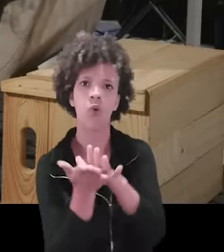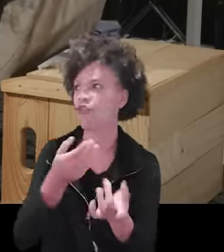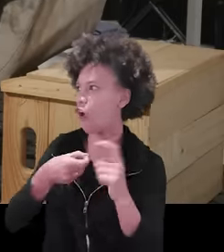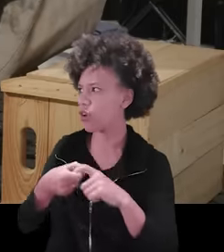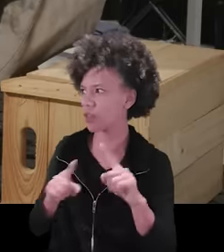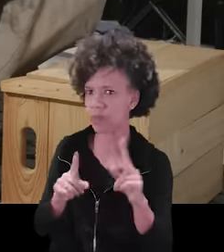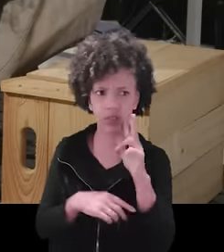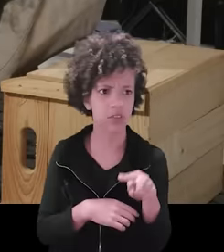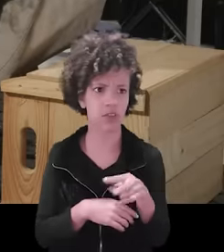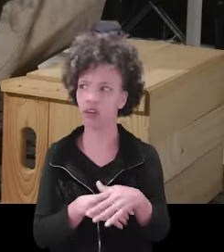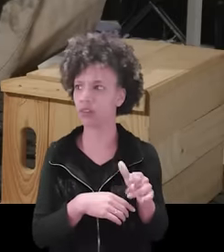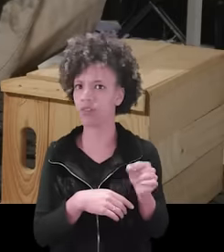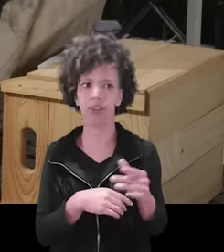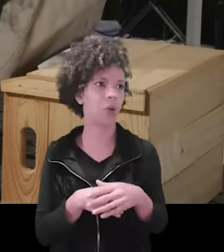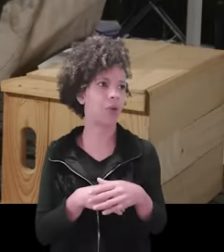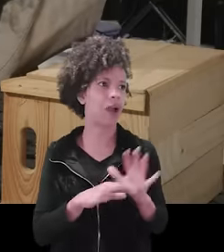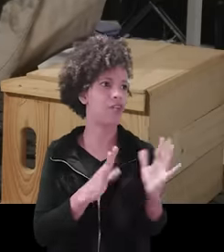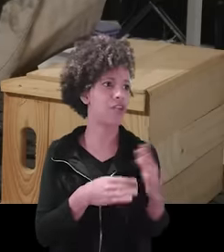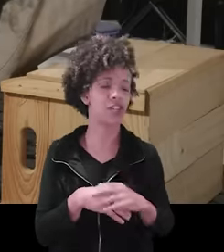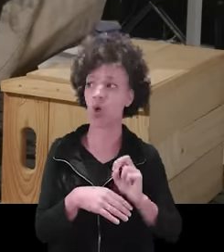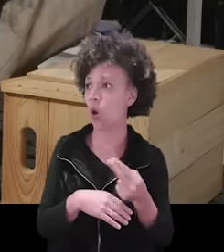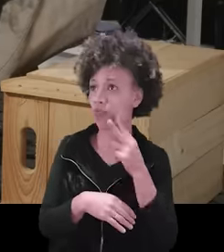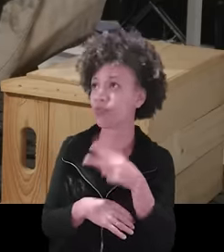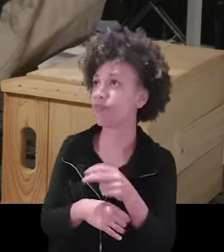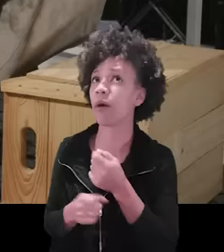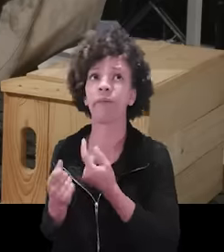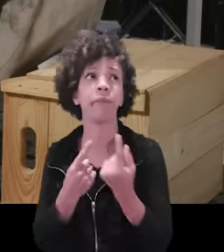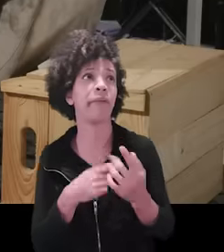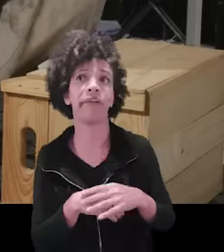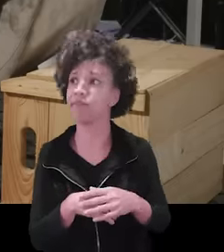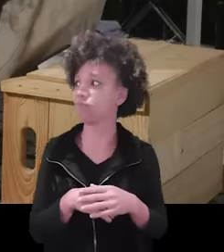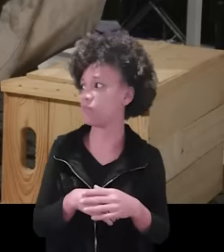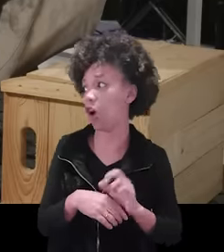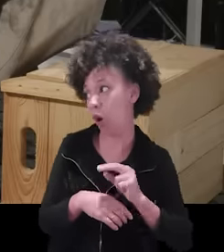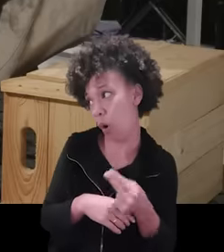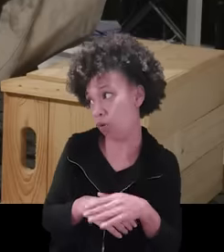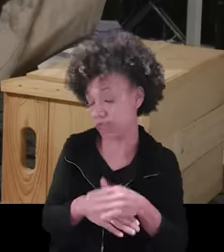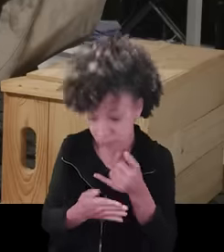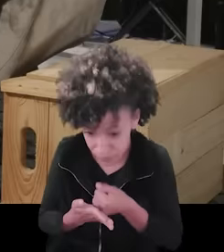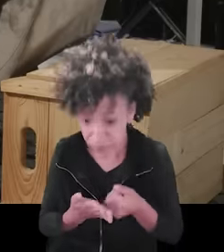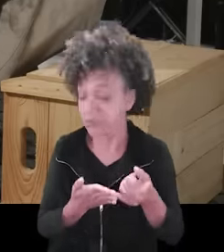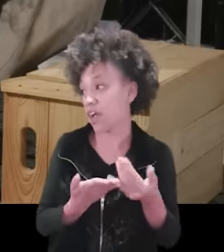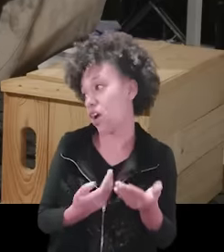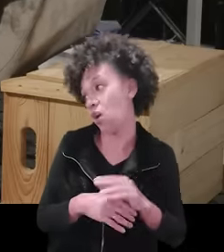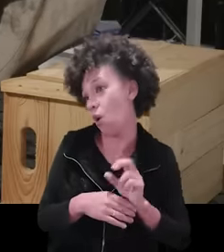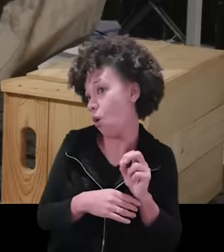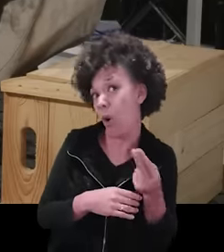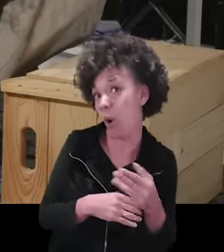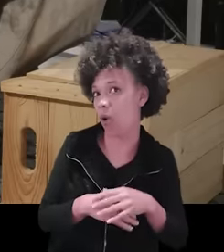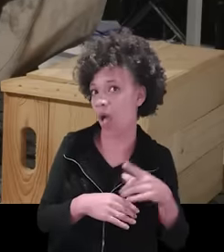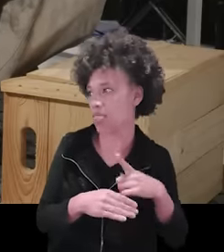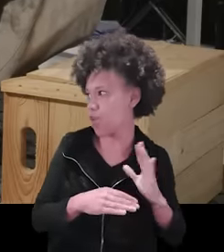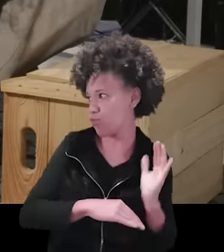só que tipo de viaduto Então tem que escolher festa um honra cara que loucura aí ou você cheirar lança ou você põe